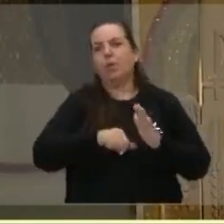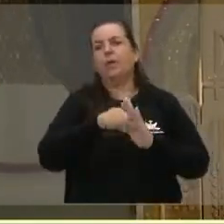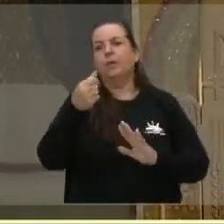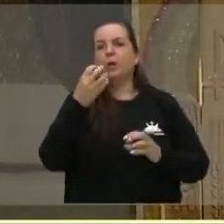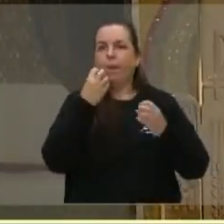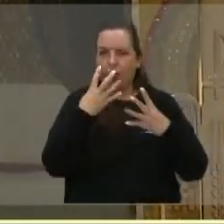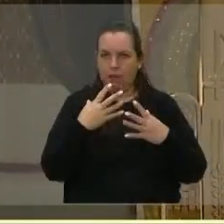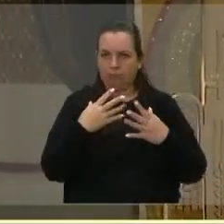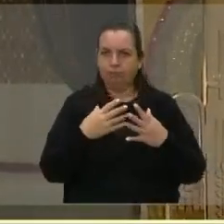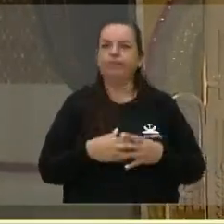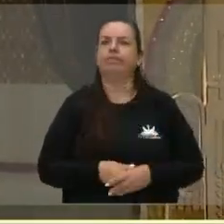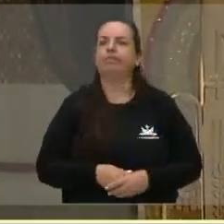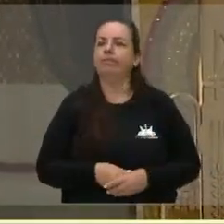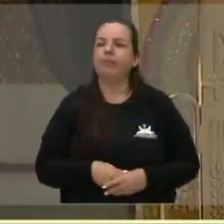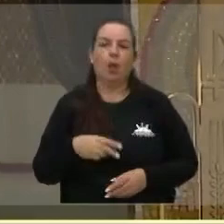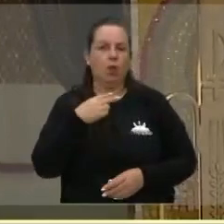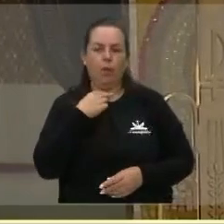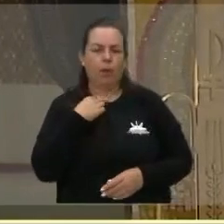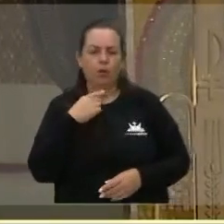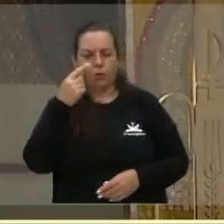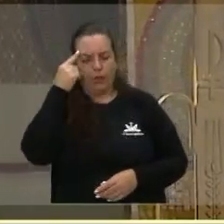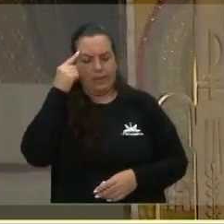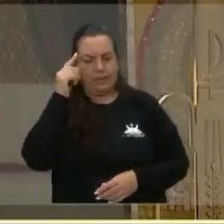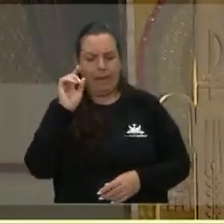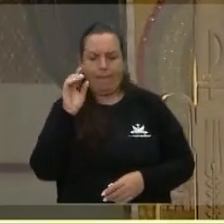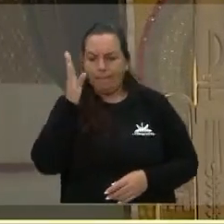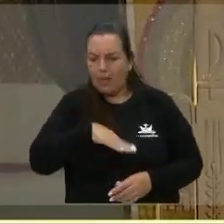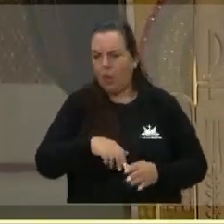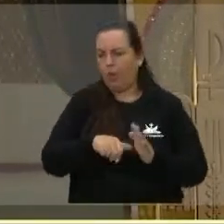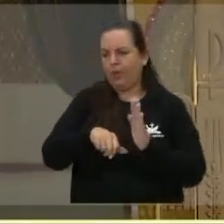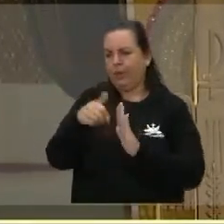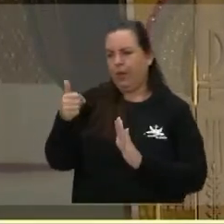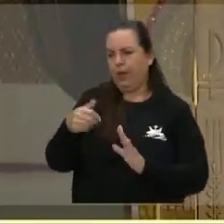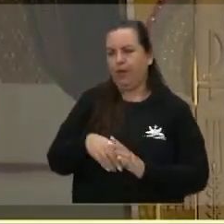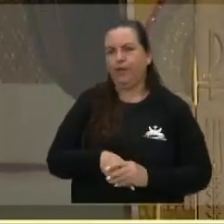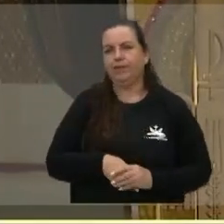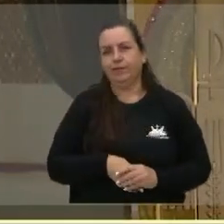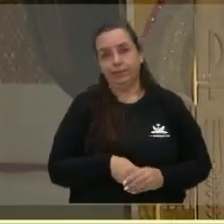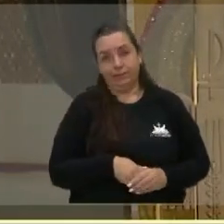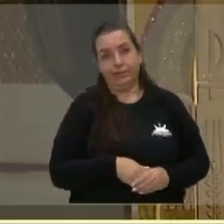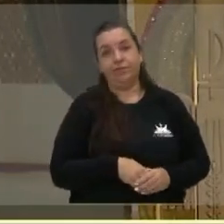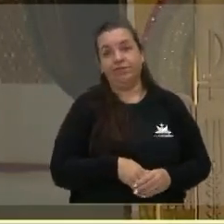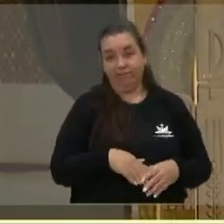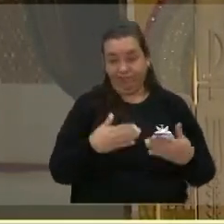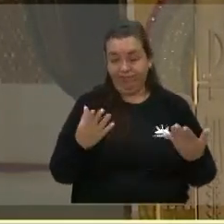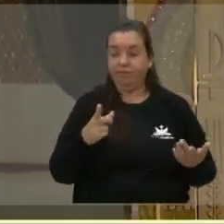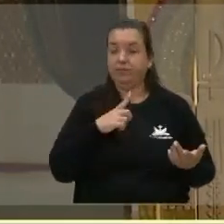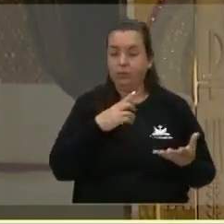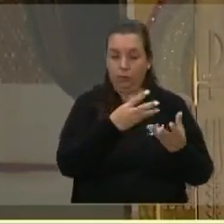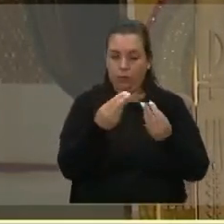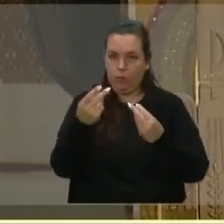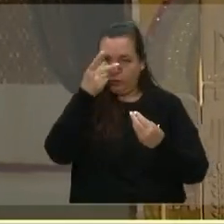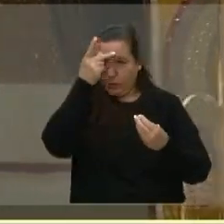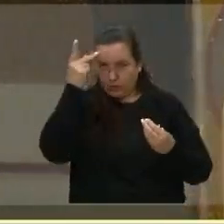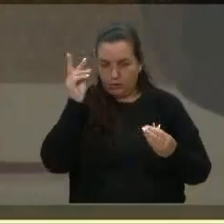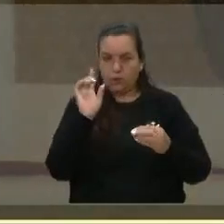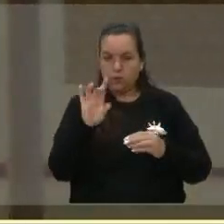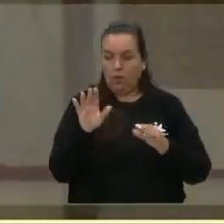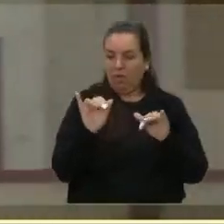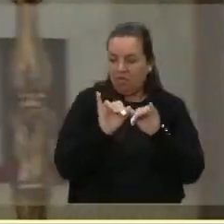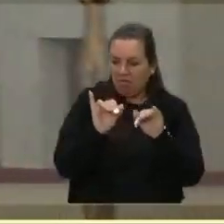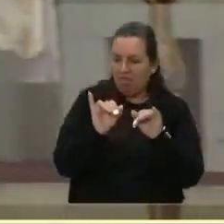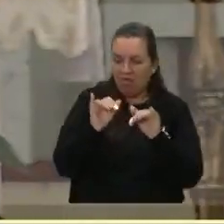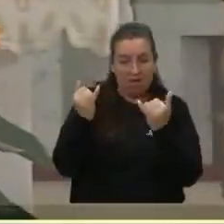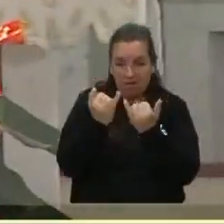Ixi. Eita peste! Como é que fica as maricotas da vida? Que você vê duas